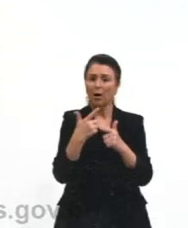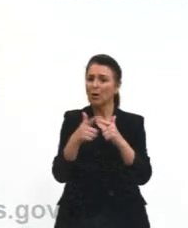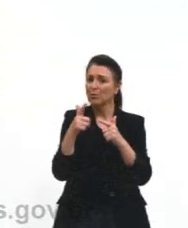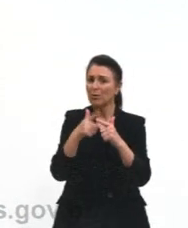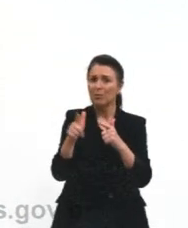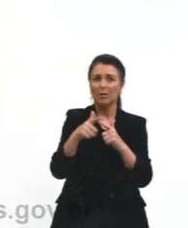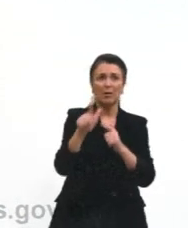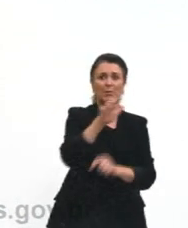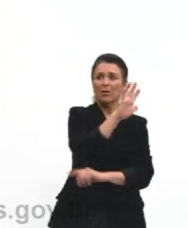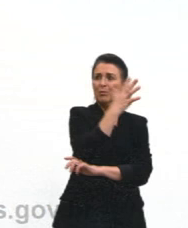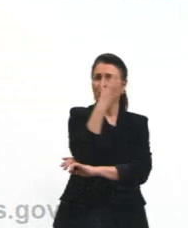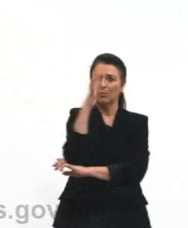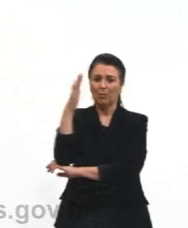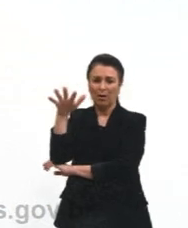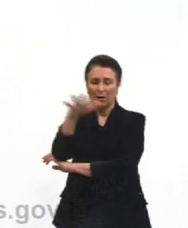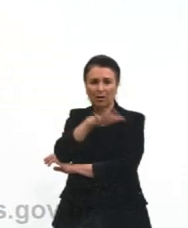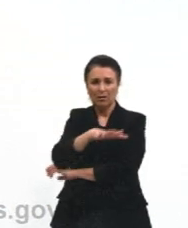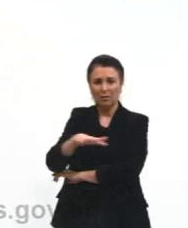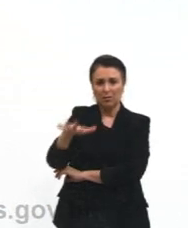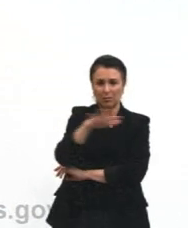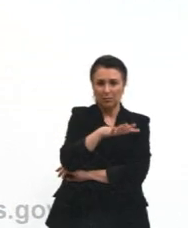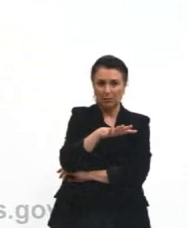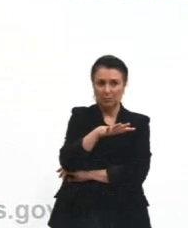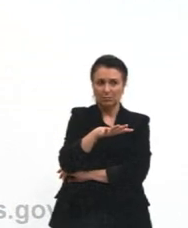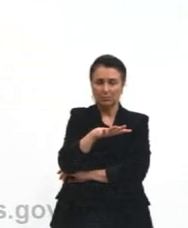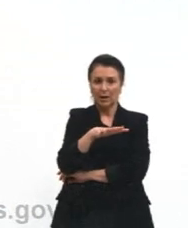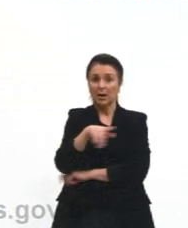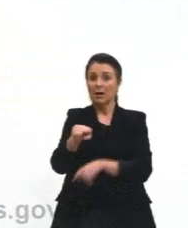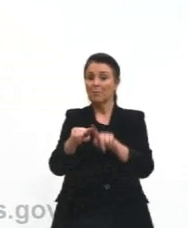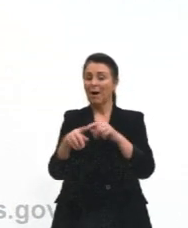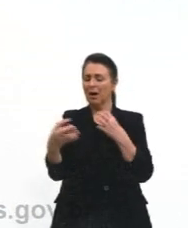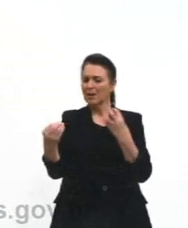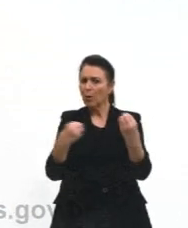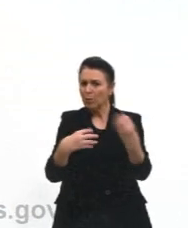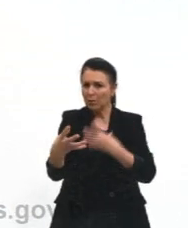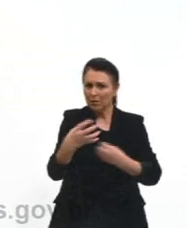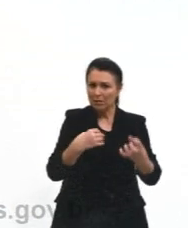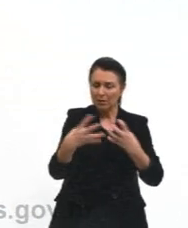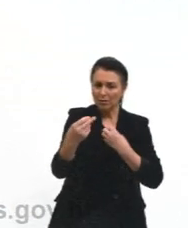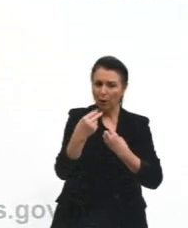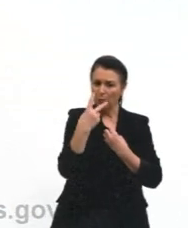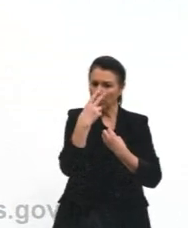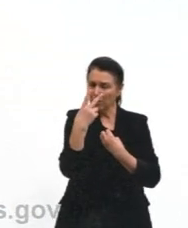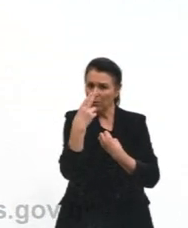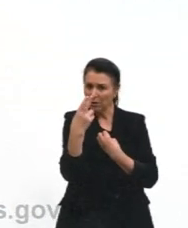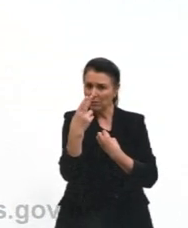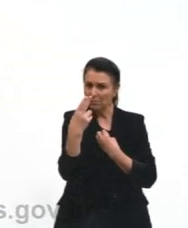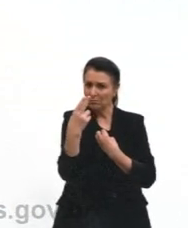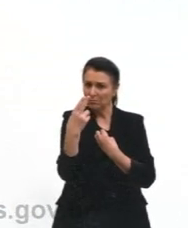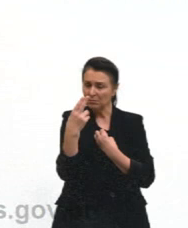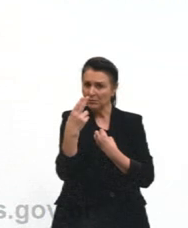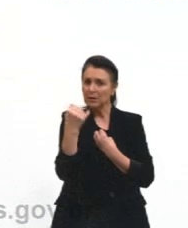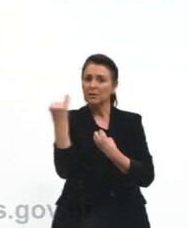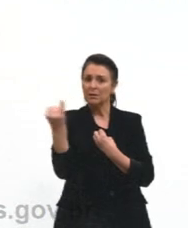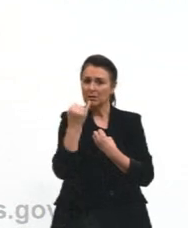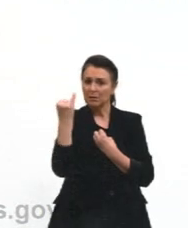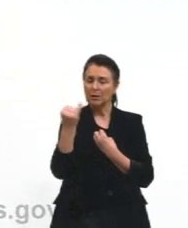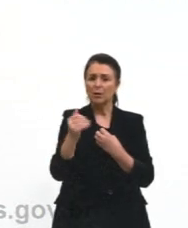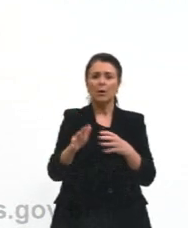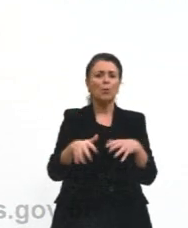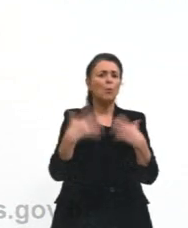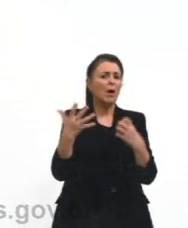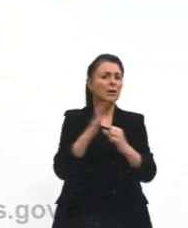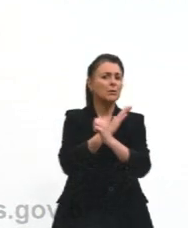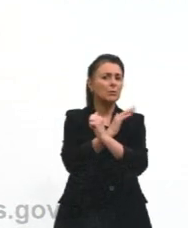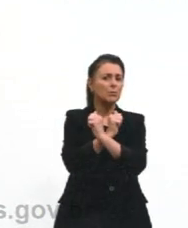se consideradas concentrações idênticas importante agrifaz a concentrações idênticas quais dos